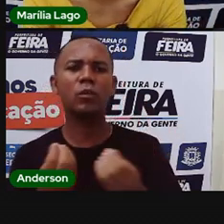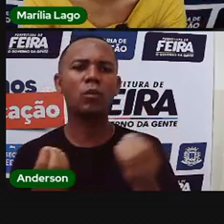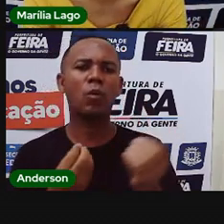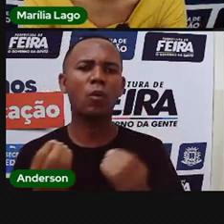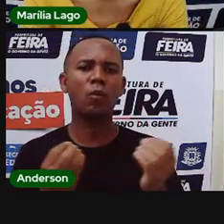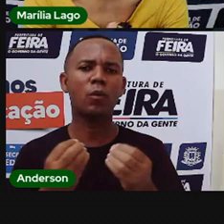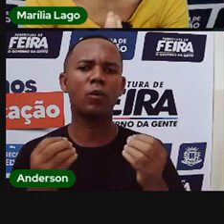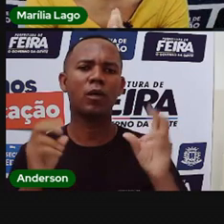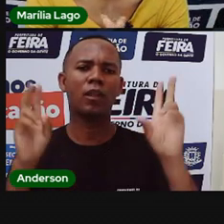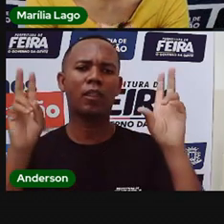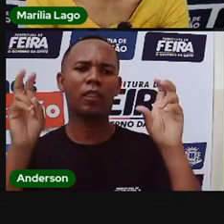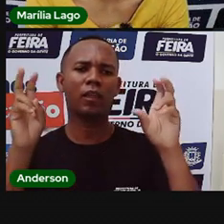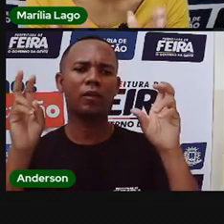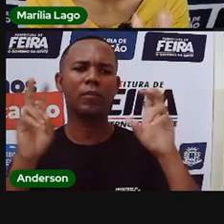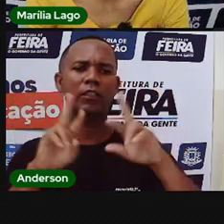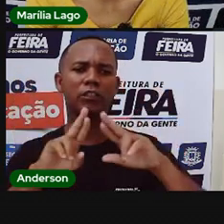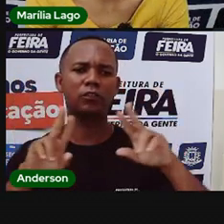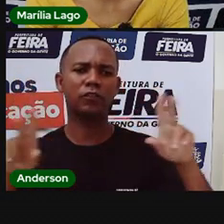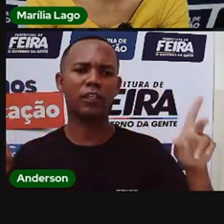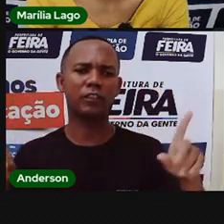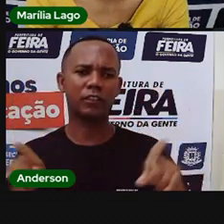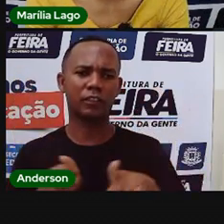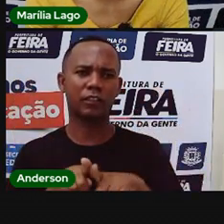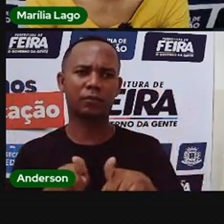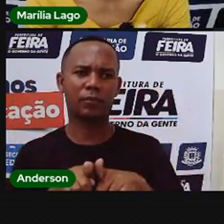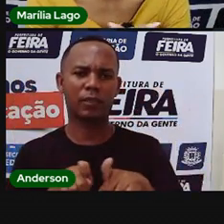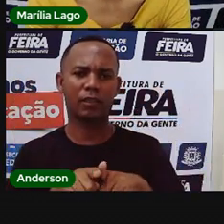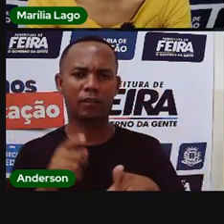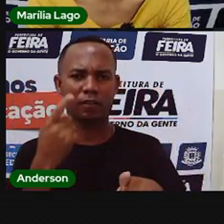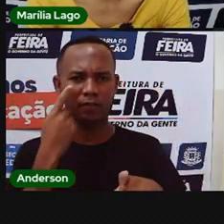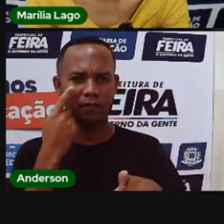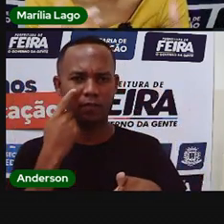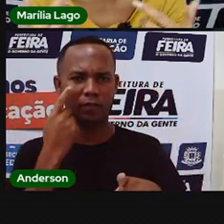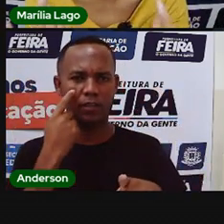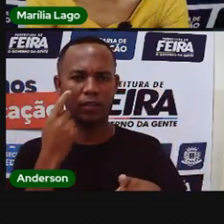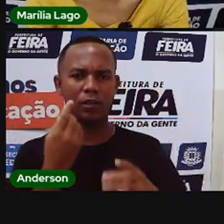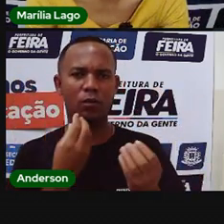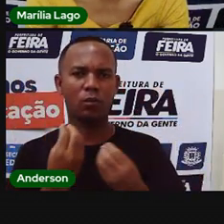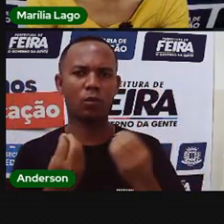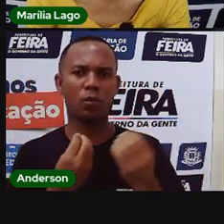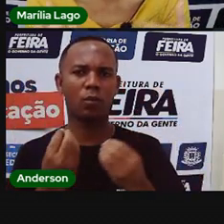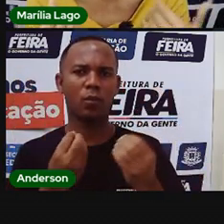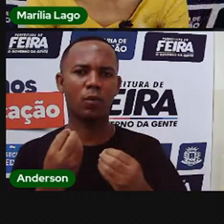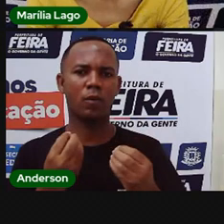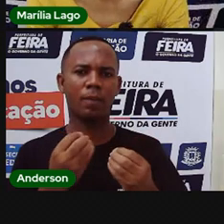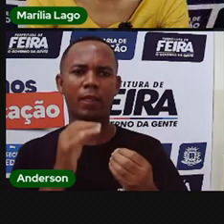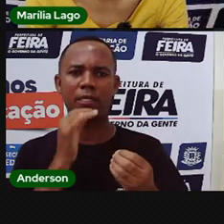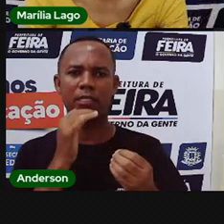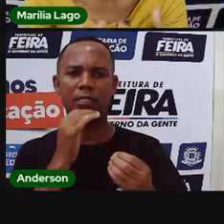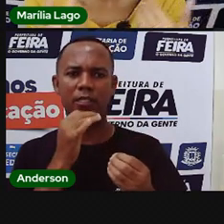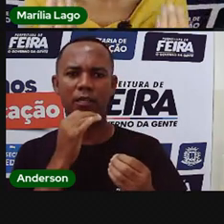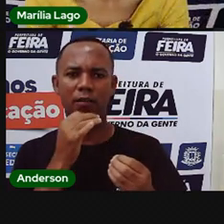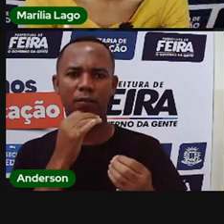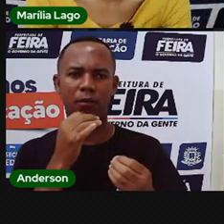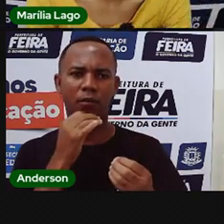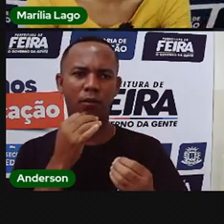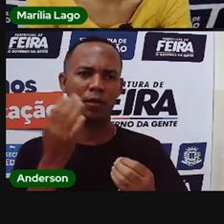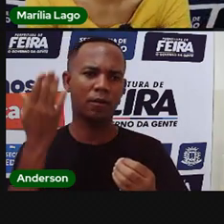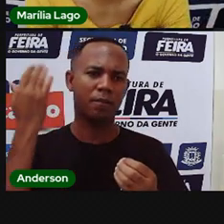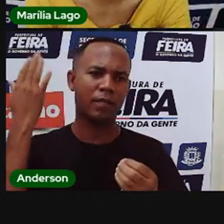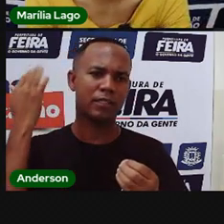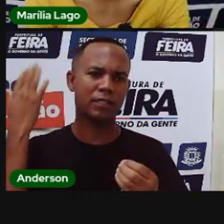diversos temas. Nesse daí que eu trouxe para vocês o print, é o momento de um episódio no programa em que eu estava